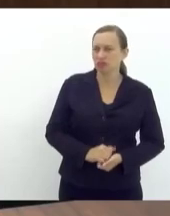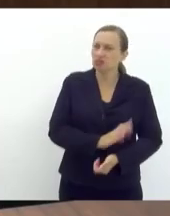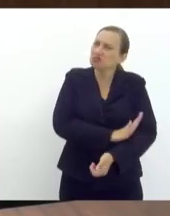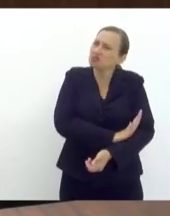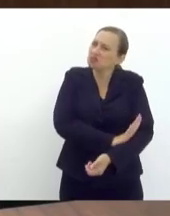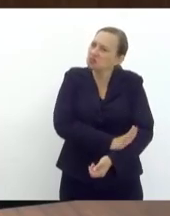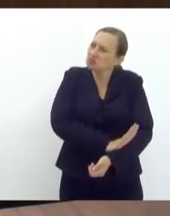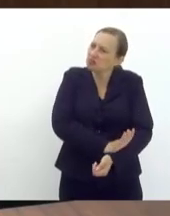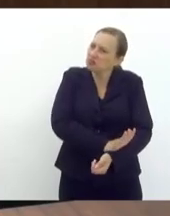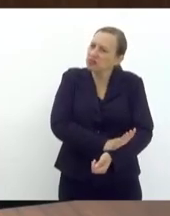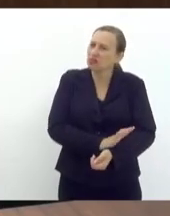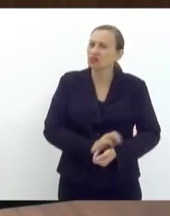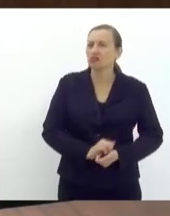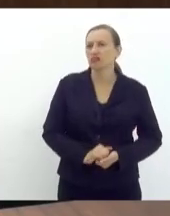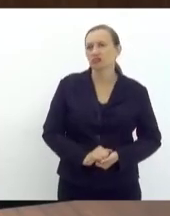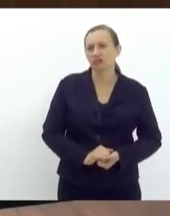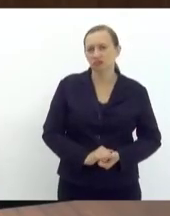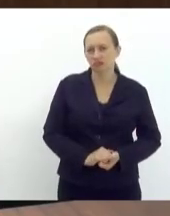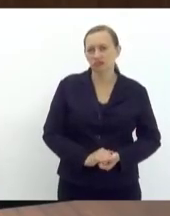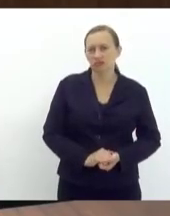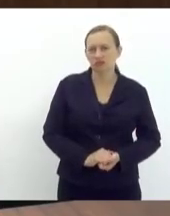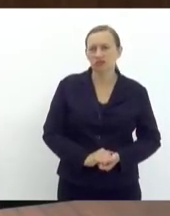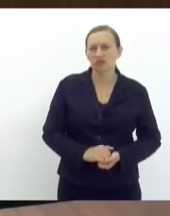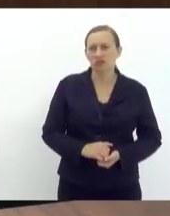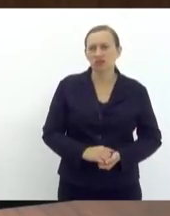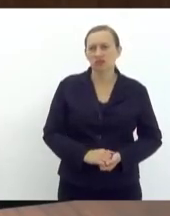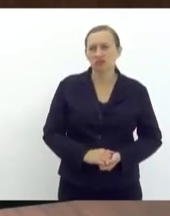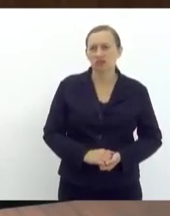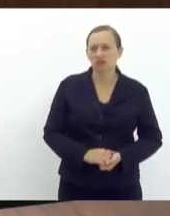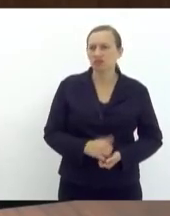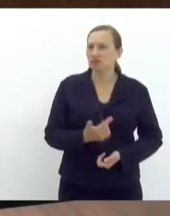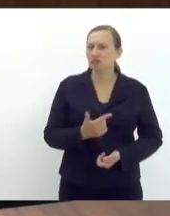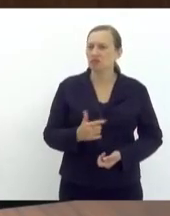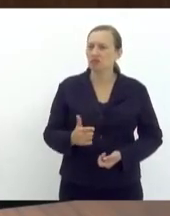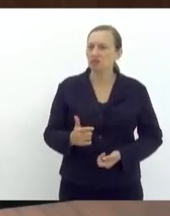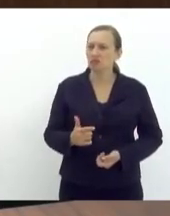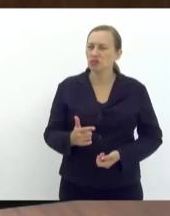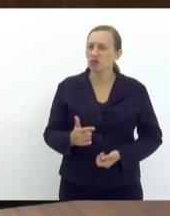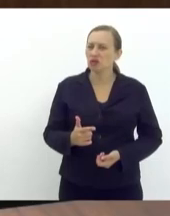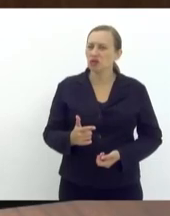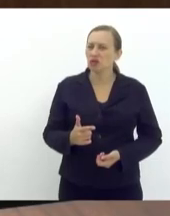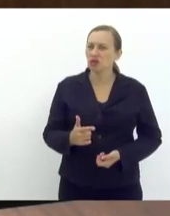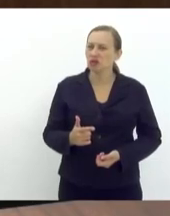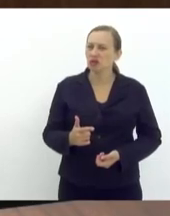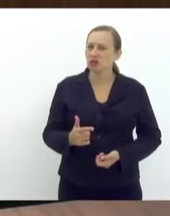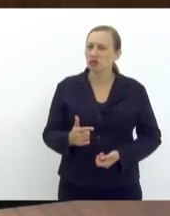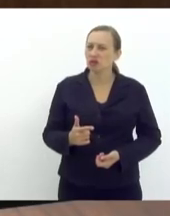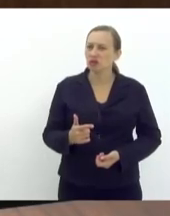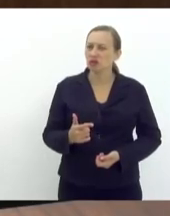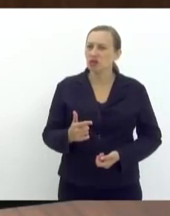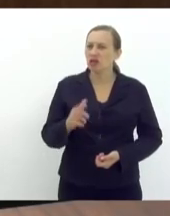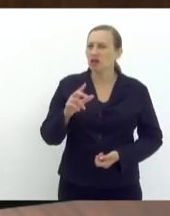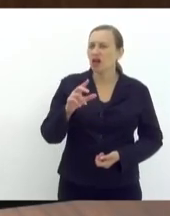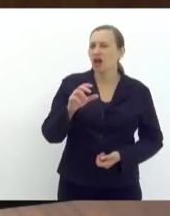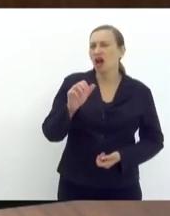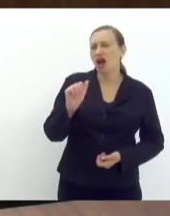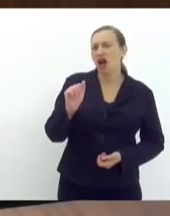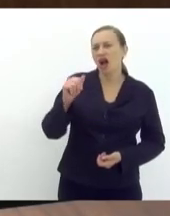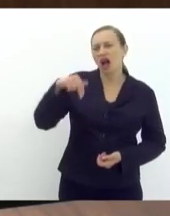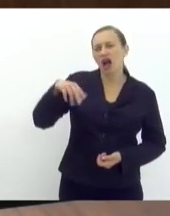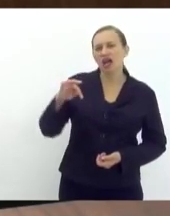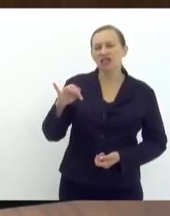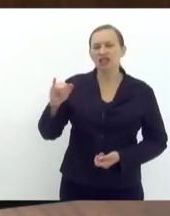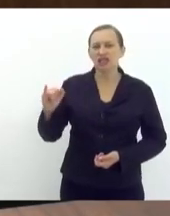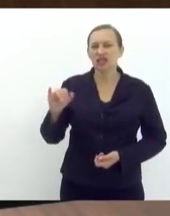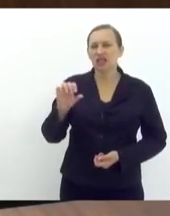racismo o racismo é uma prova de incultura e de antes civilização o racismo é